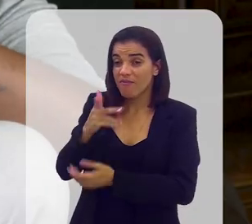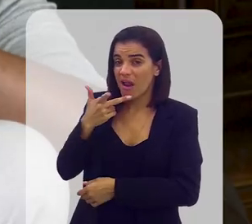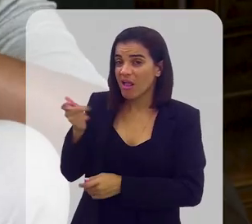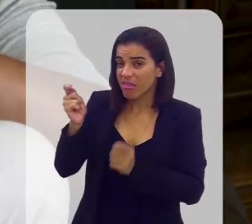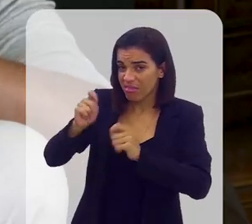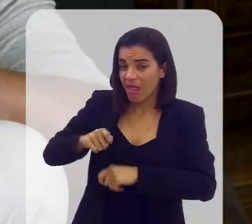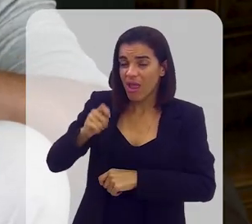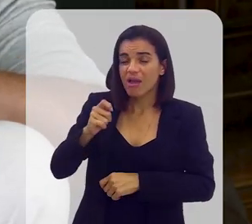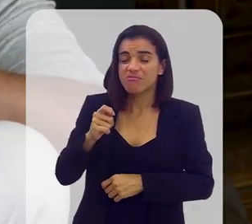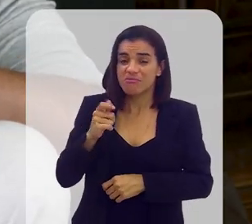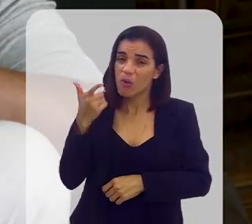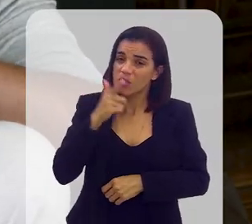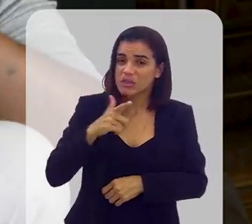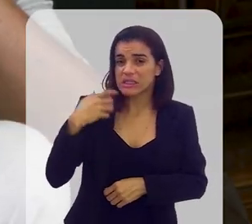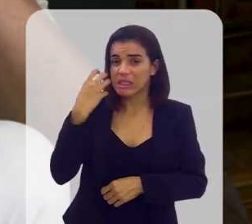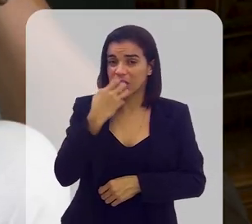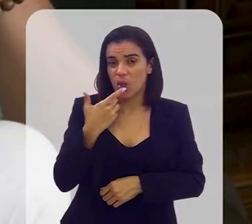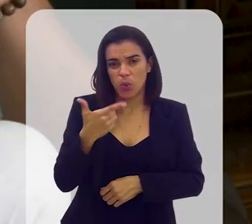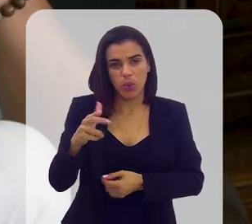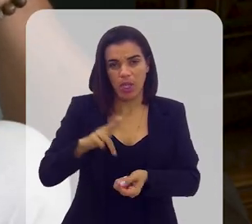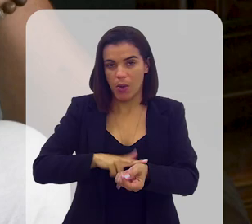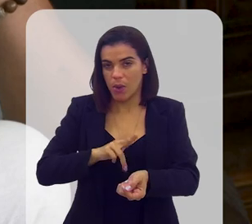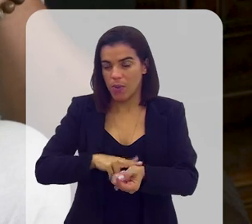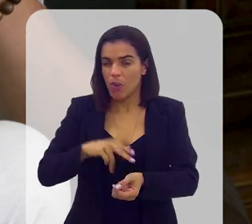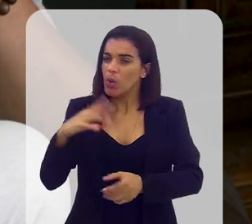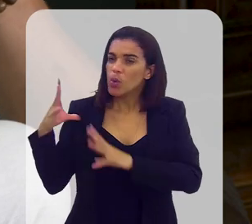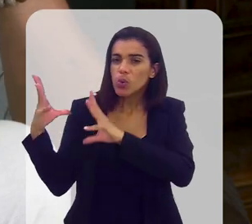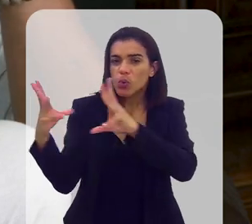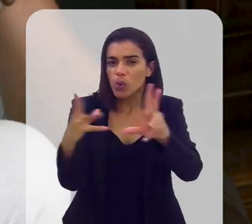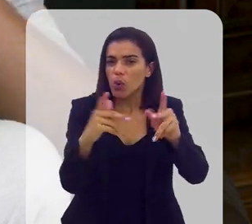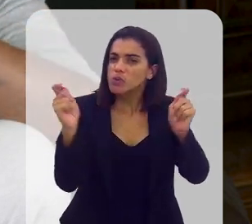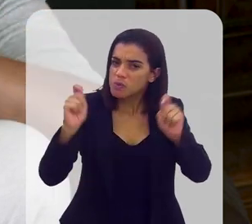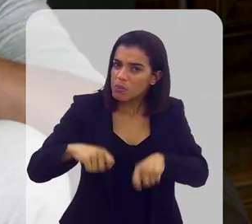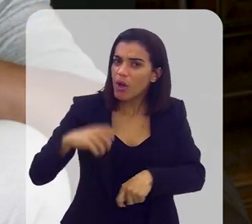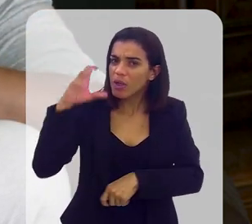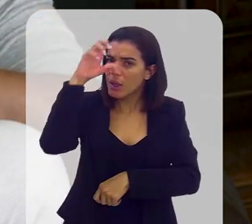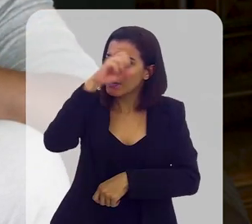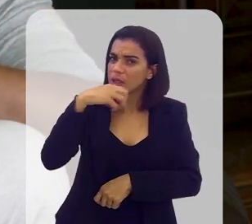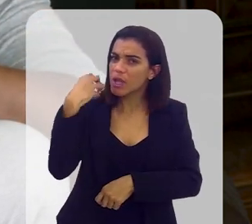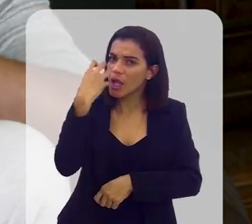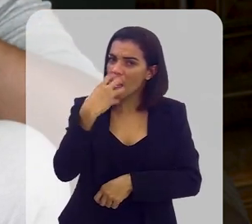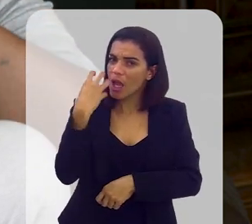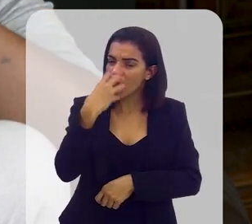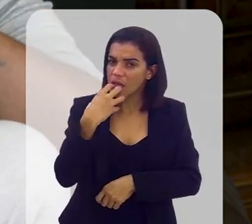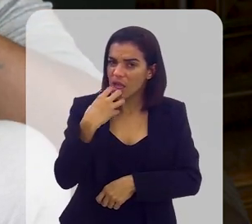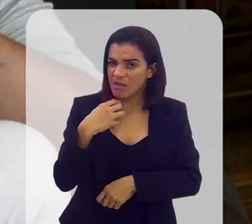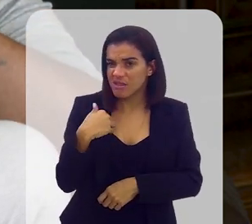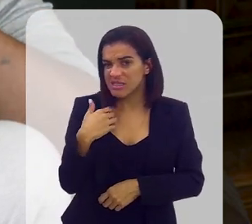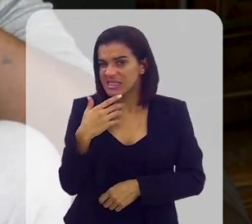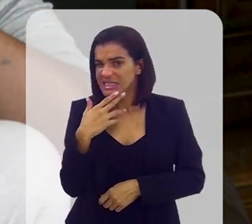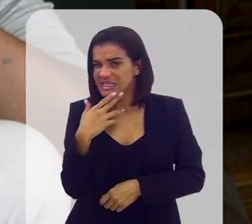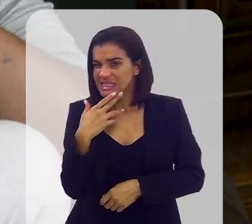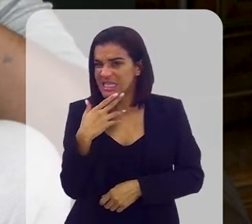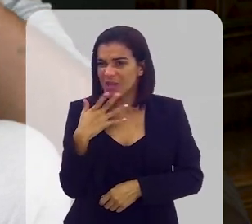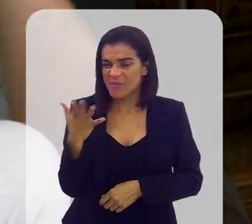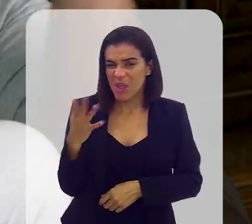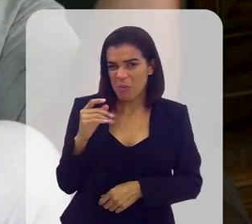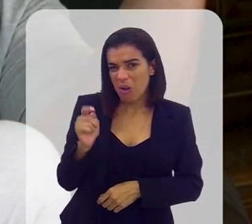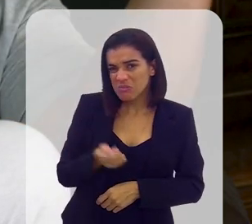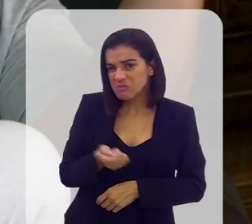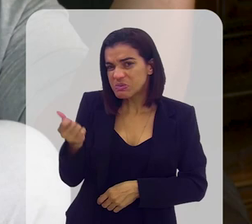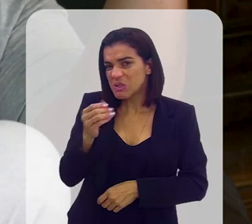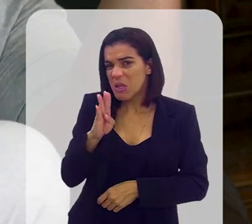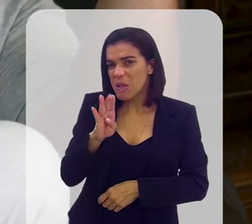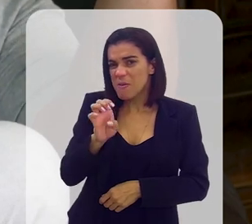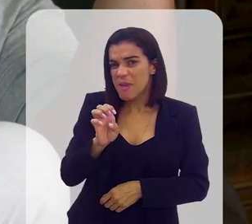tenho um jeito para cantar. Eu não tenho ritmo. Todos podem aprender. É. Né? Sim. Mas eu posso te deixar uma coisa...